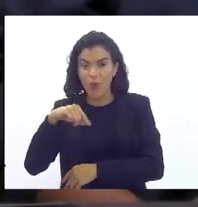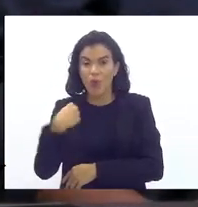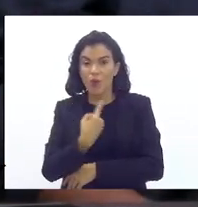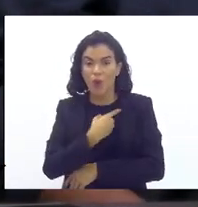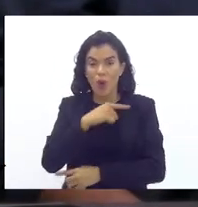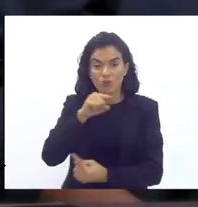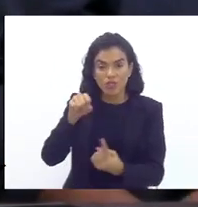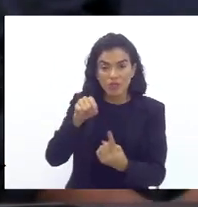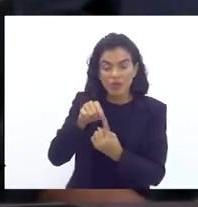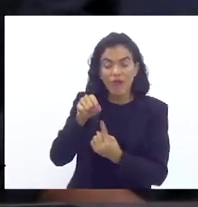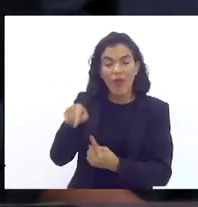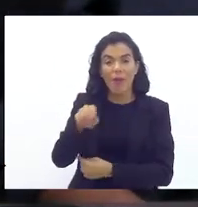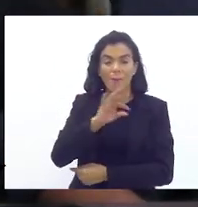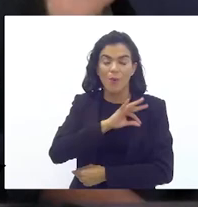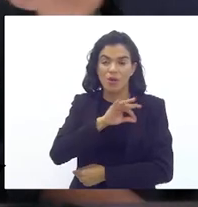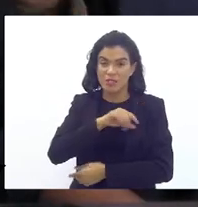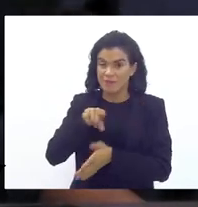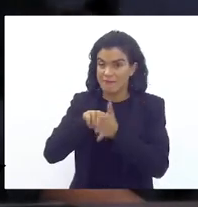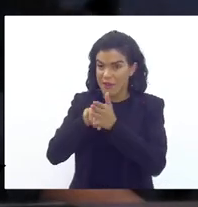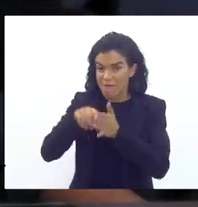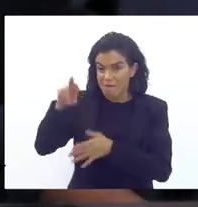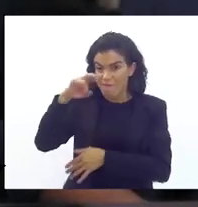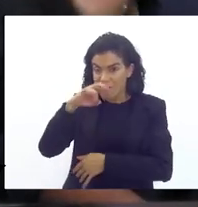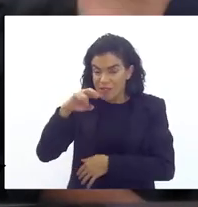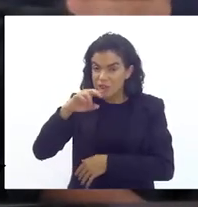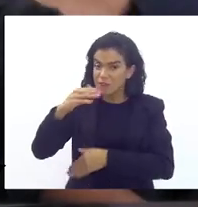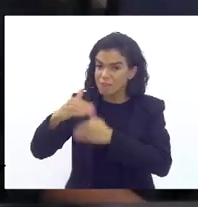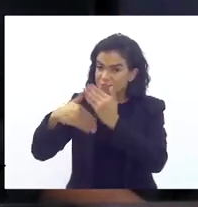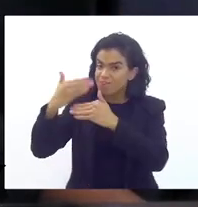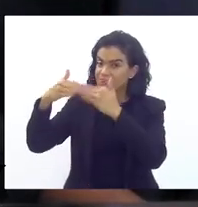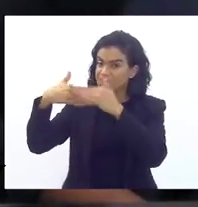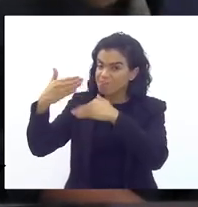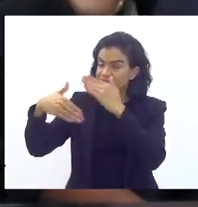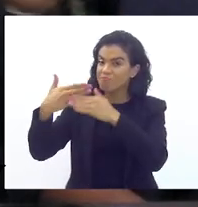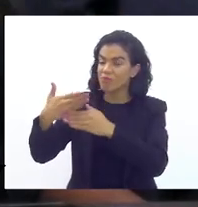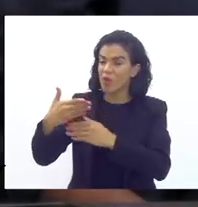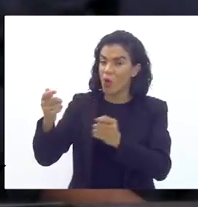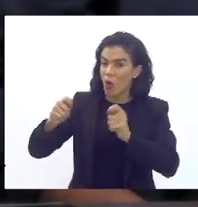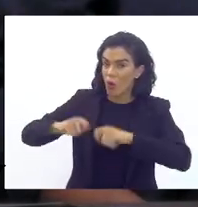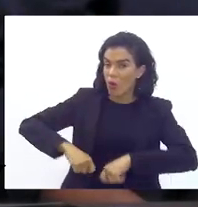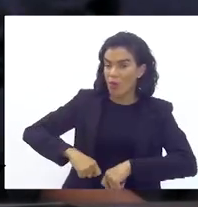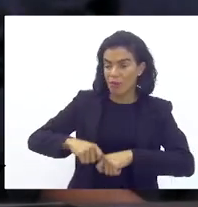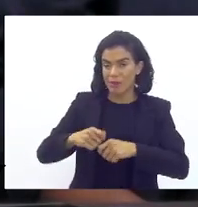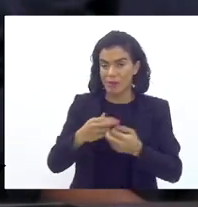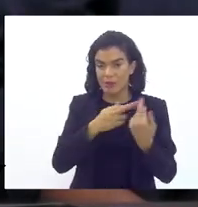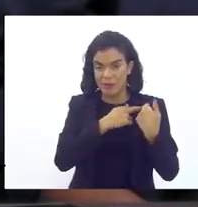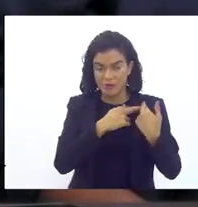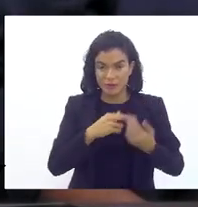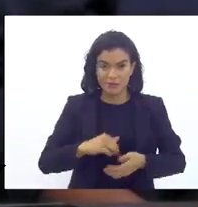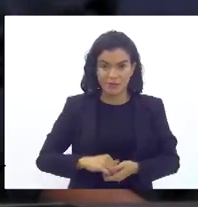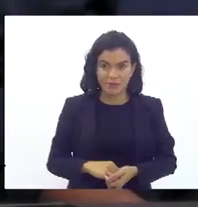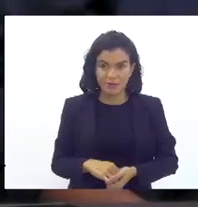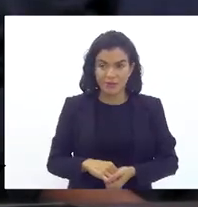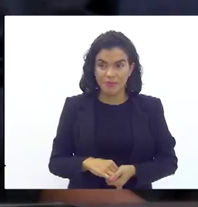queremos é uma polícia investigativa cada vez mais competente agora